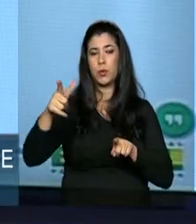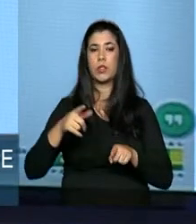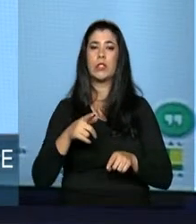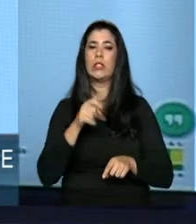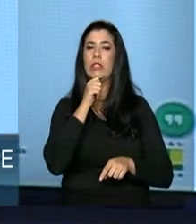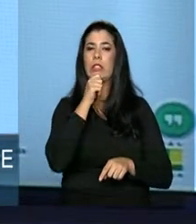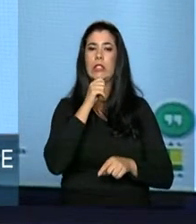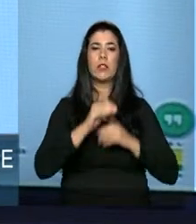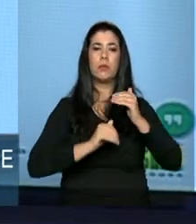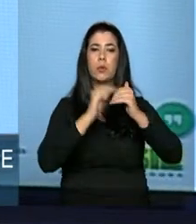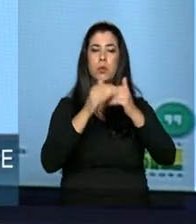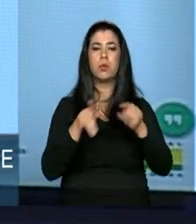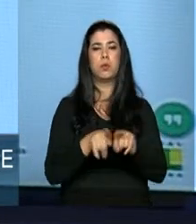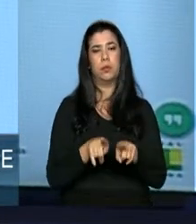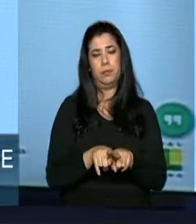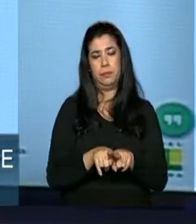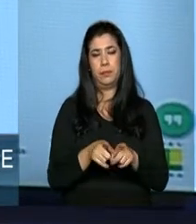completou,